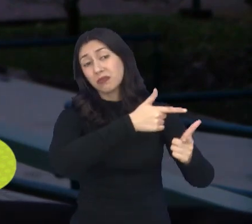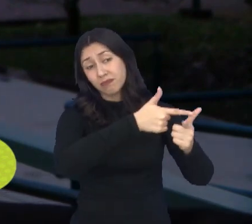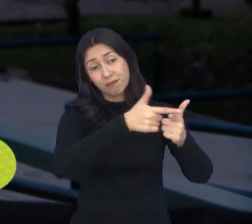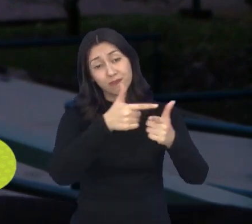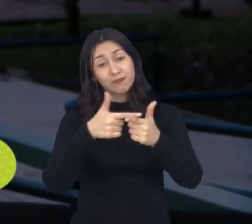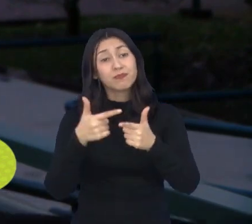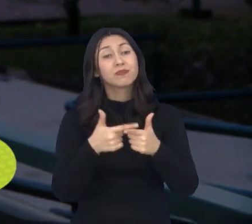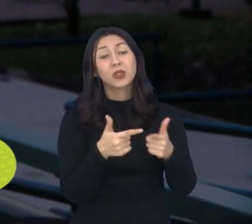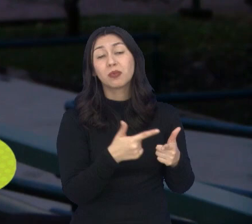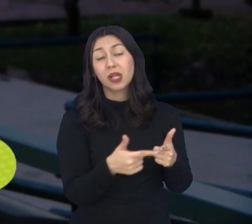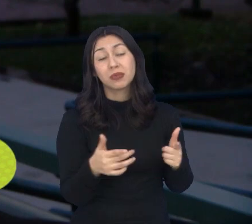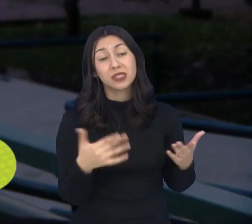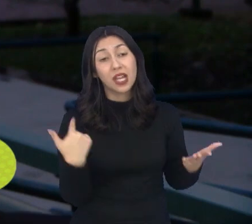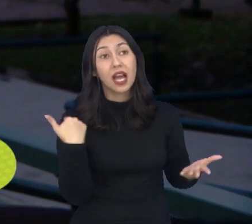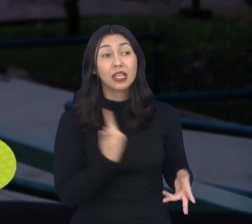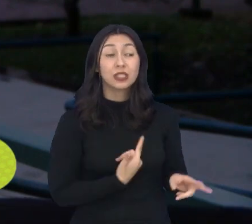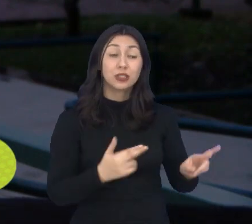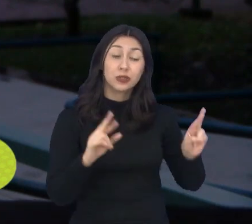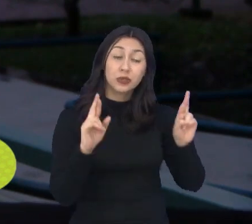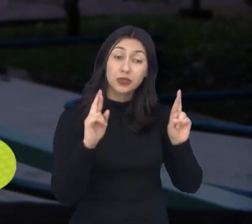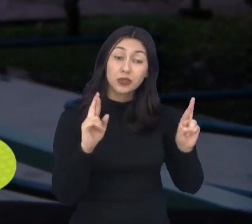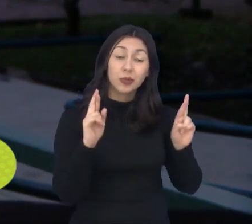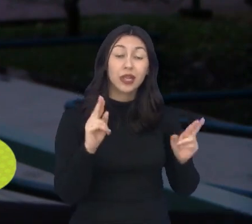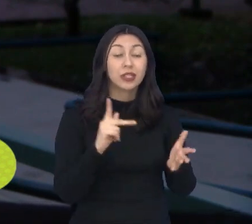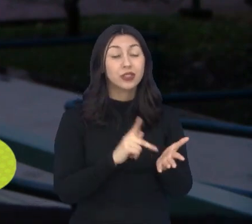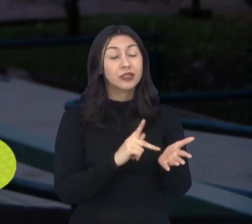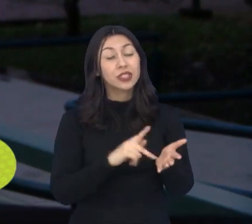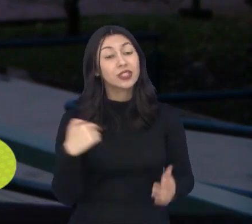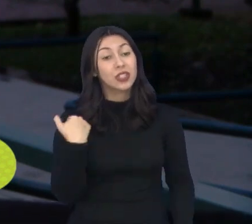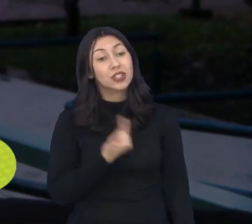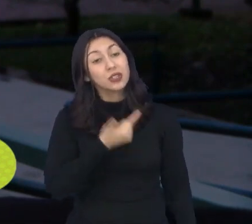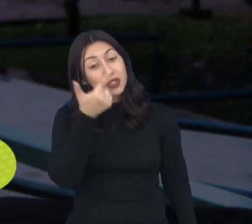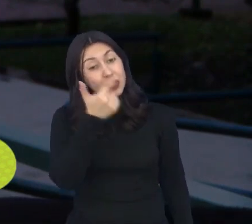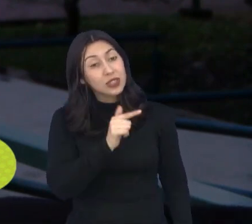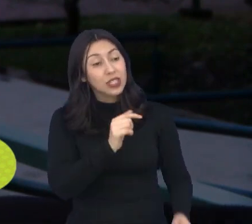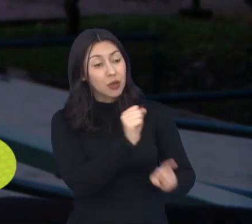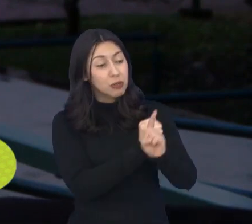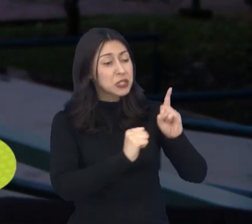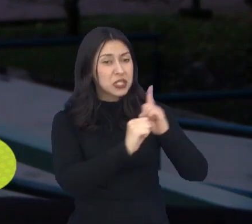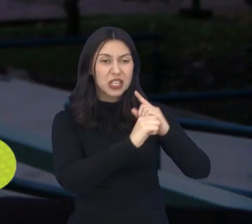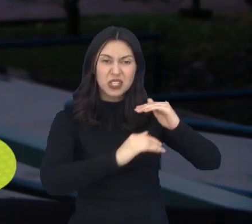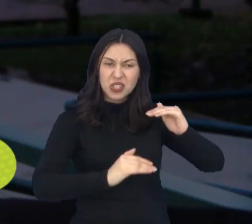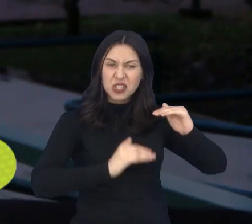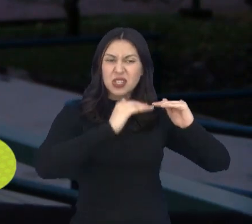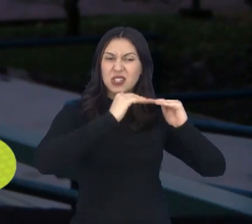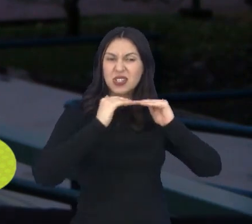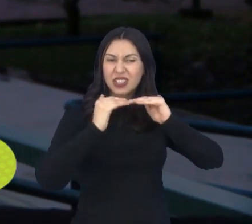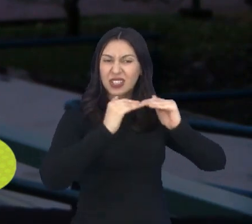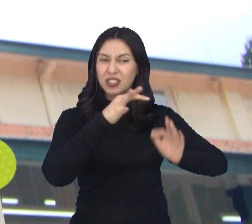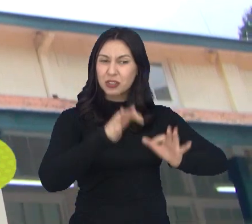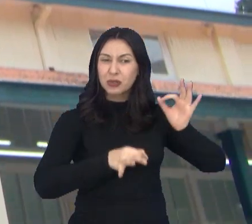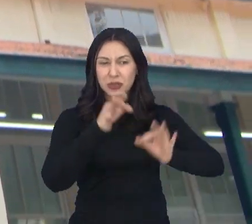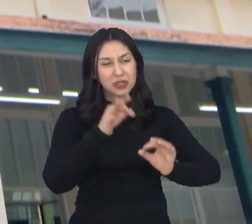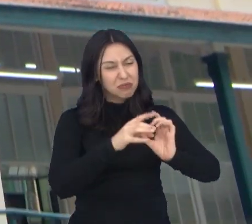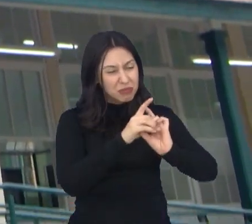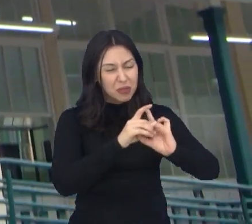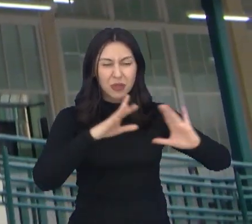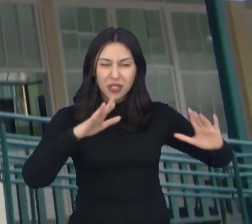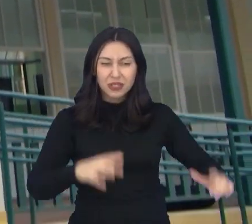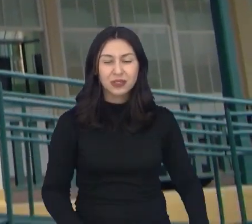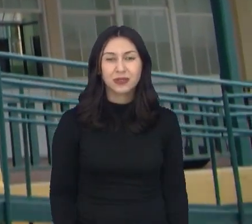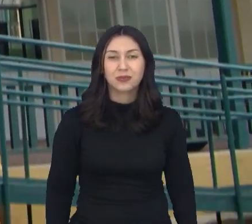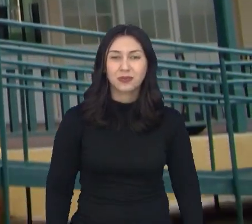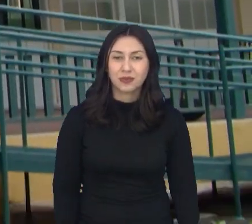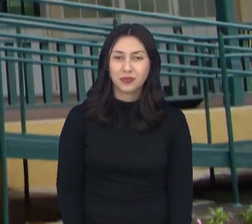né? Então a gente deseja de coração, né, que a gente consiga fazer aí uma sociedade mais justa, solidária e um futebol mais democrático.